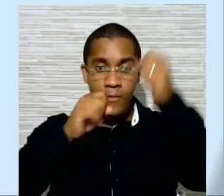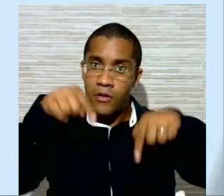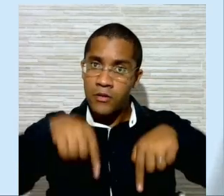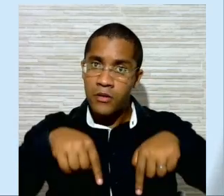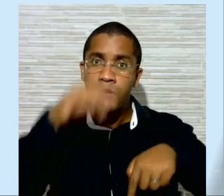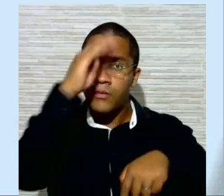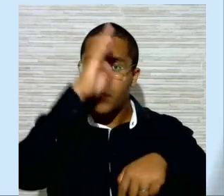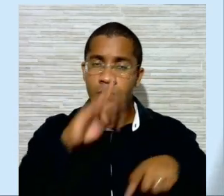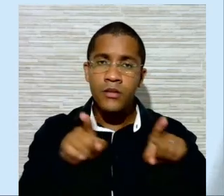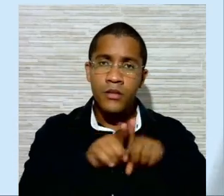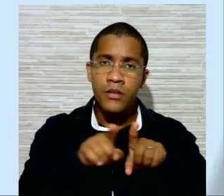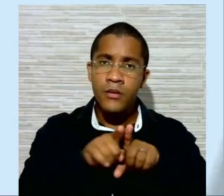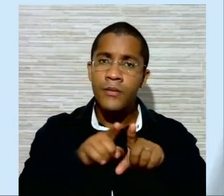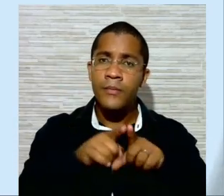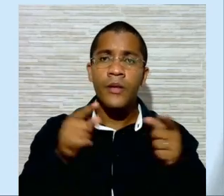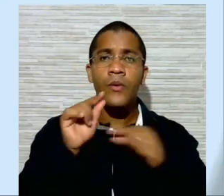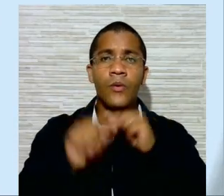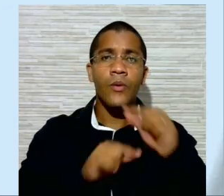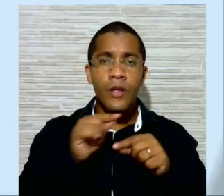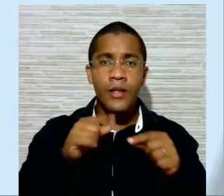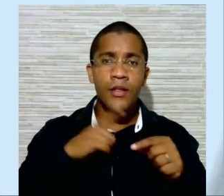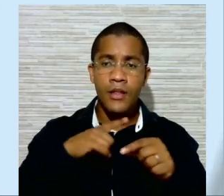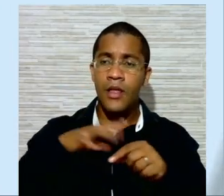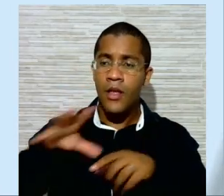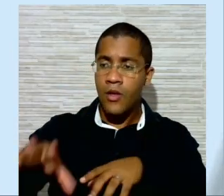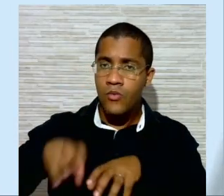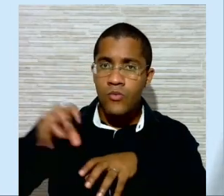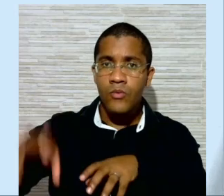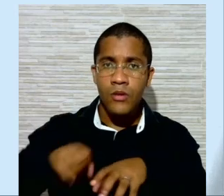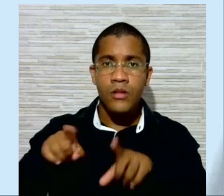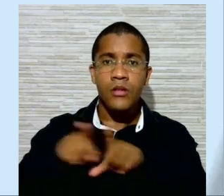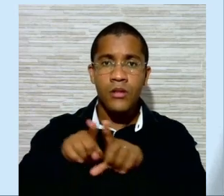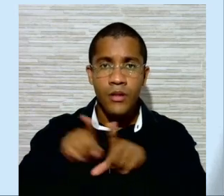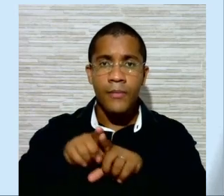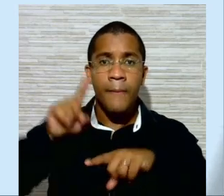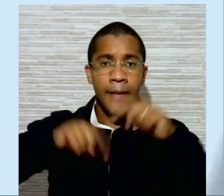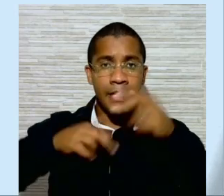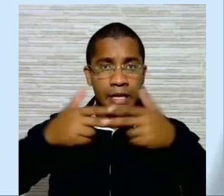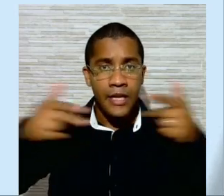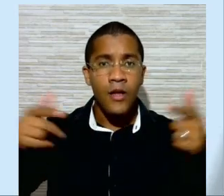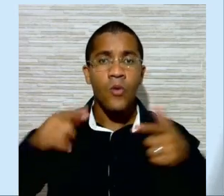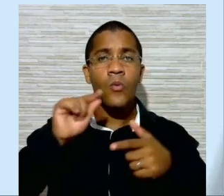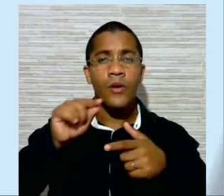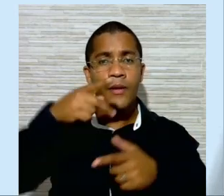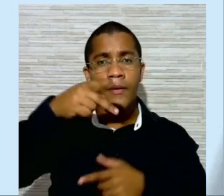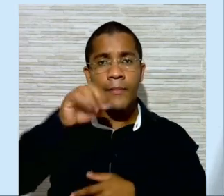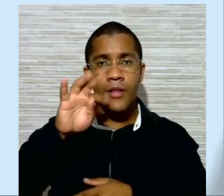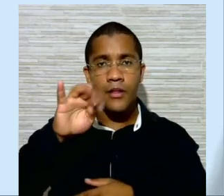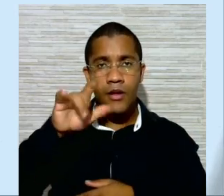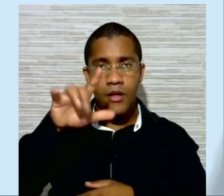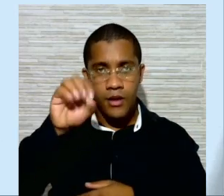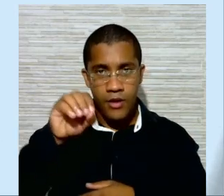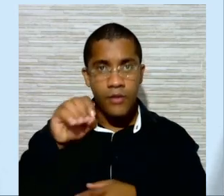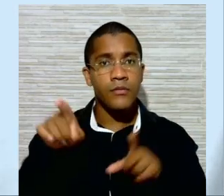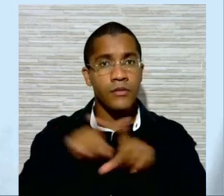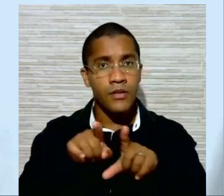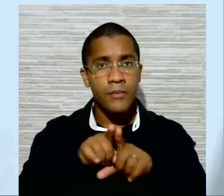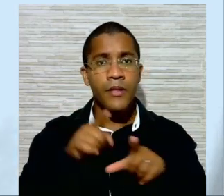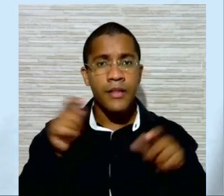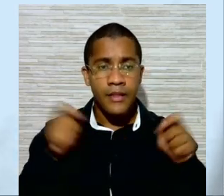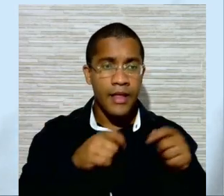indústria aqui no Brasil, né, para a fabricação de móveis, também para extração e produção de materiais por meio do petróleo. A gente viu